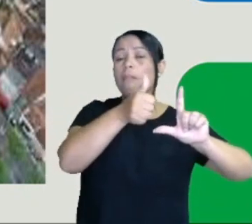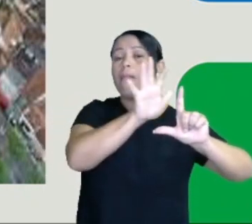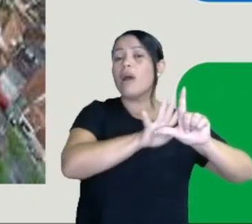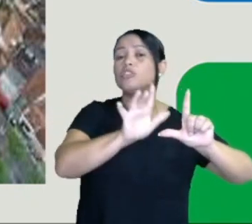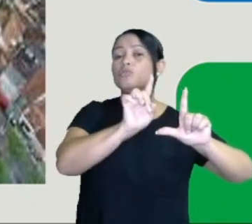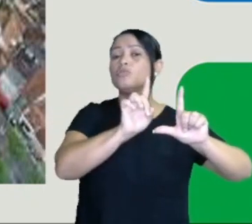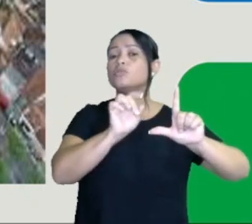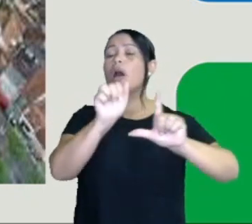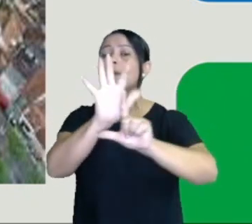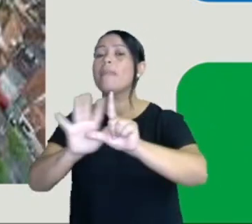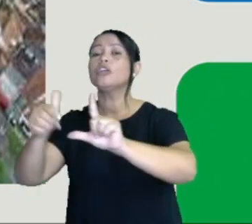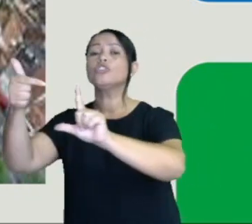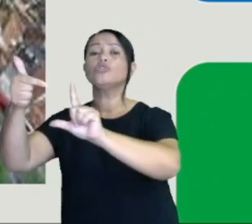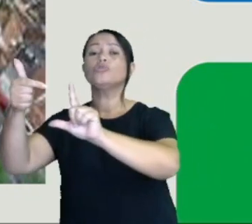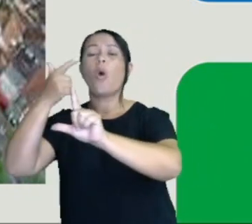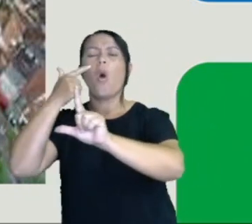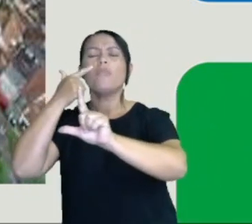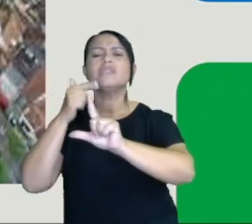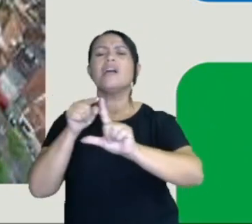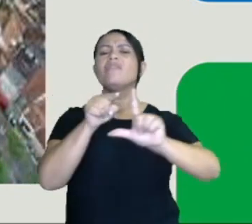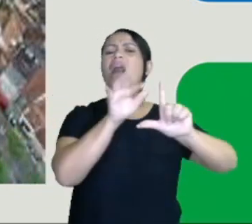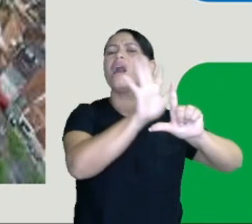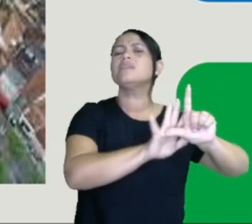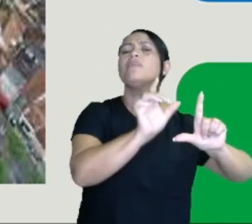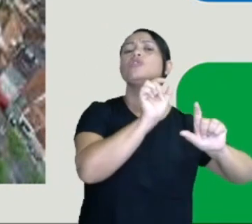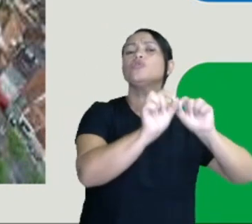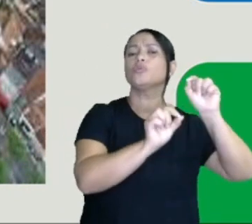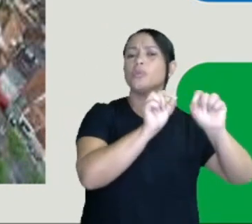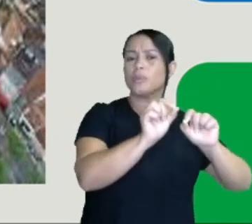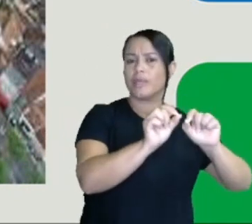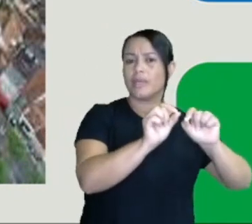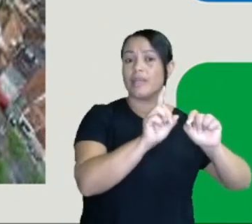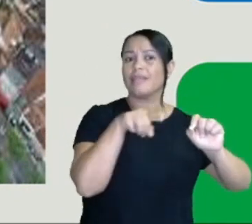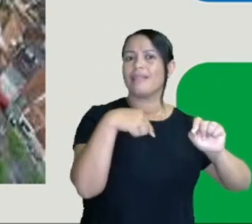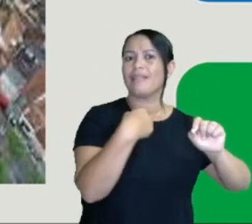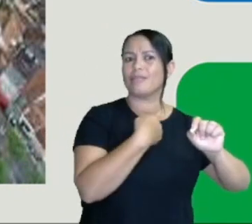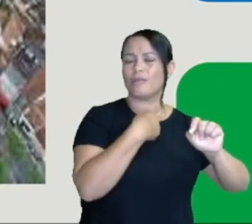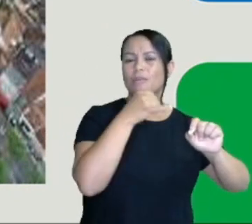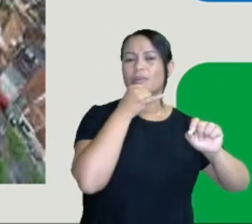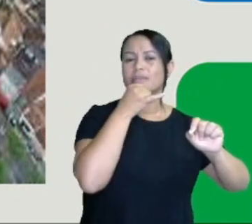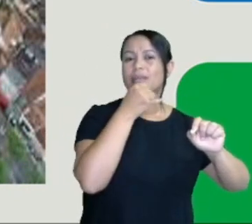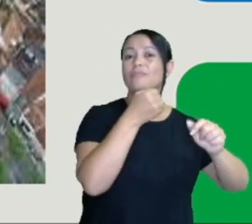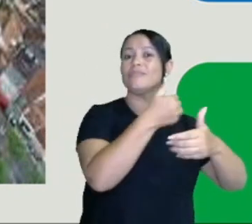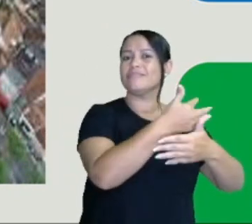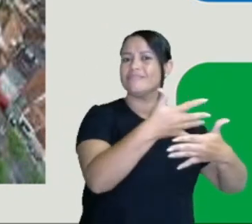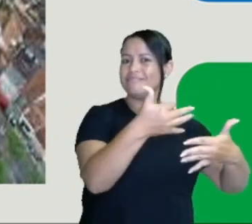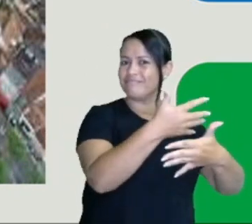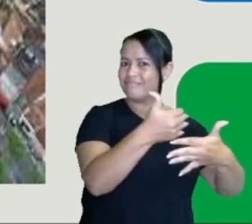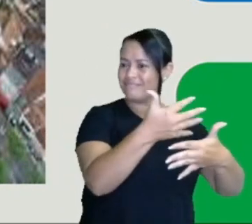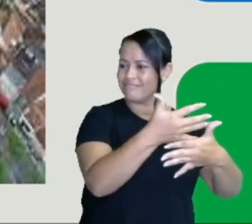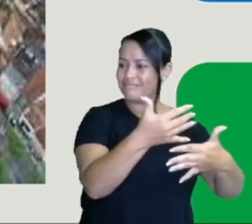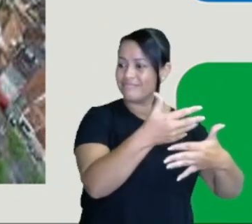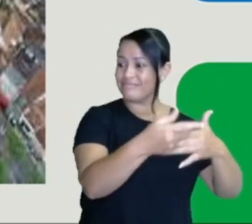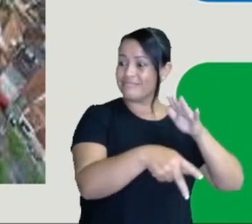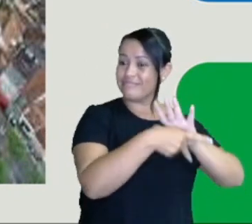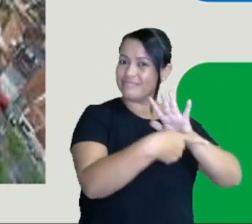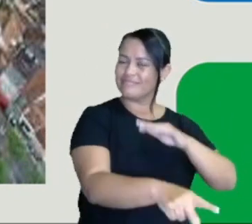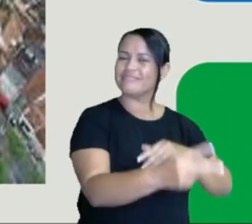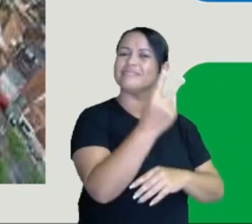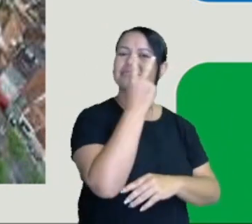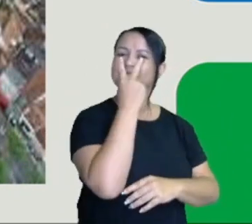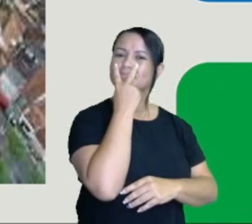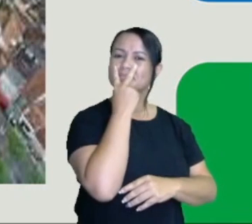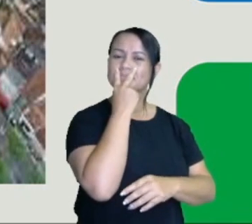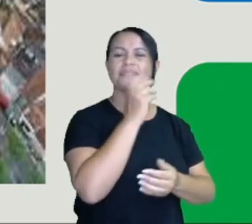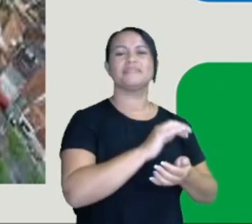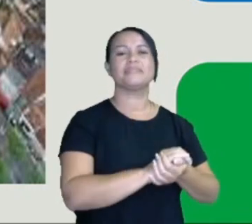imagem 2. Então, essas imagens são imagens da nossa cidade, da cidade de Vitória de